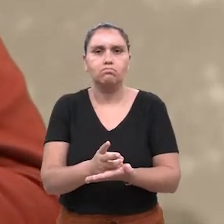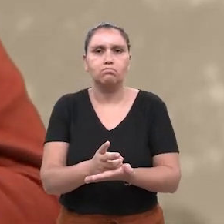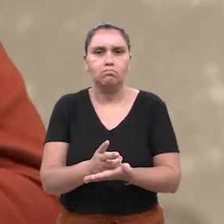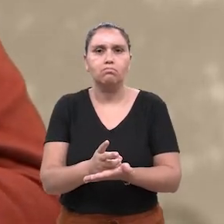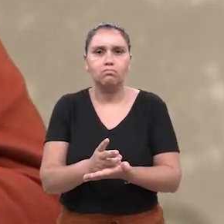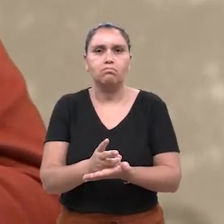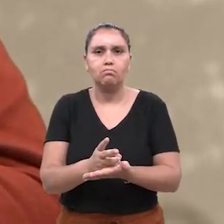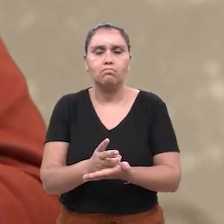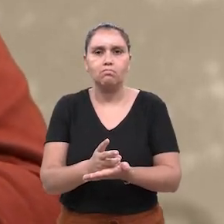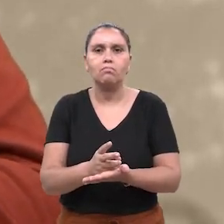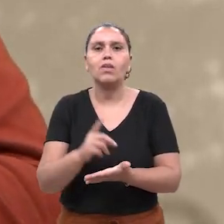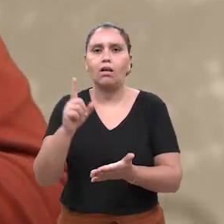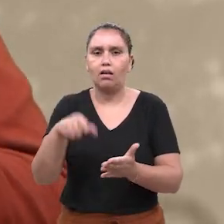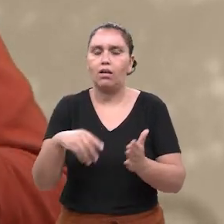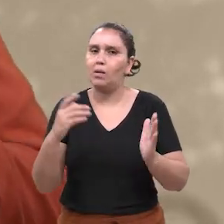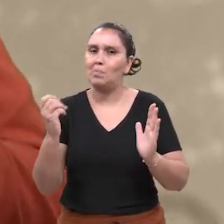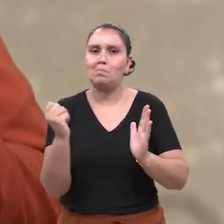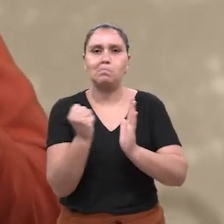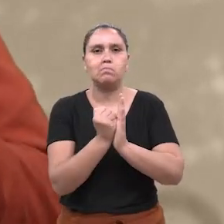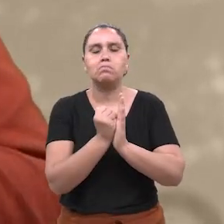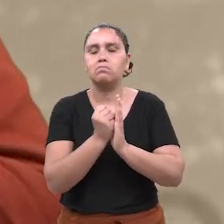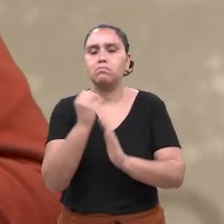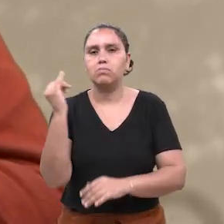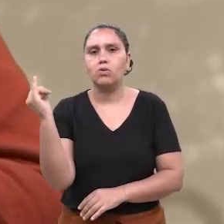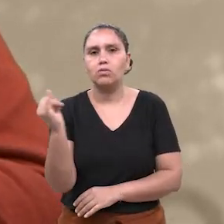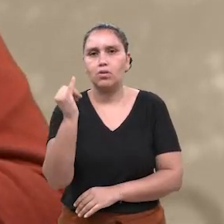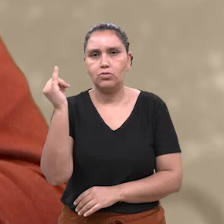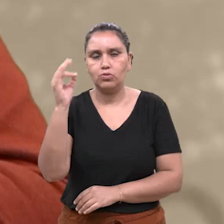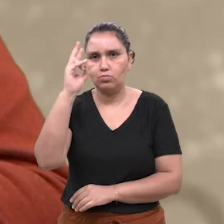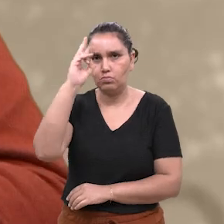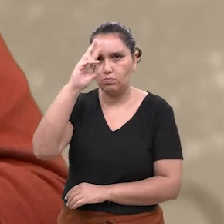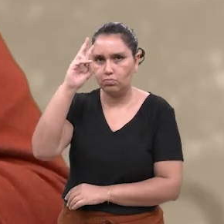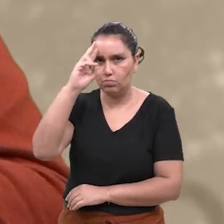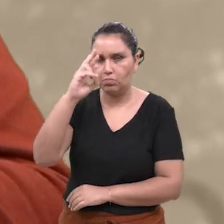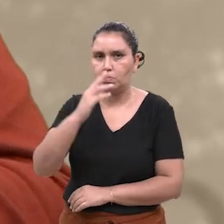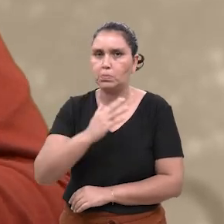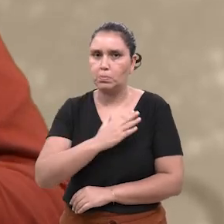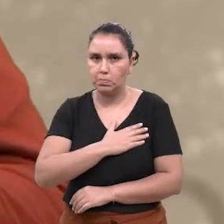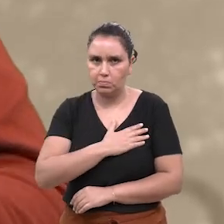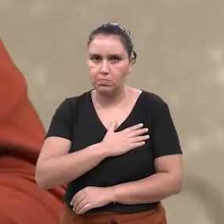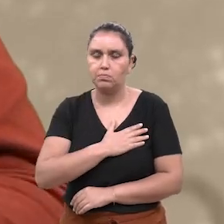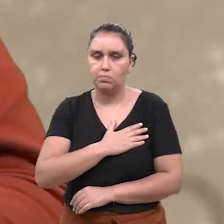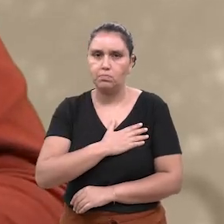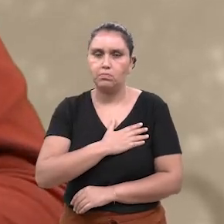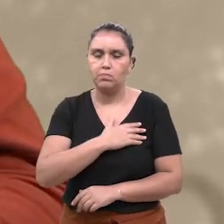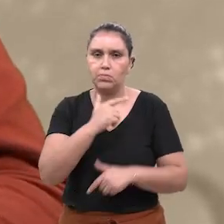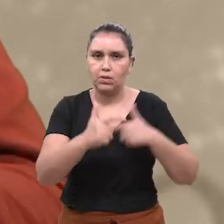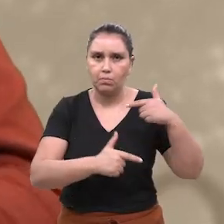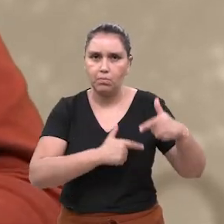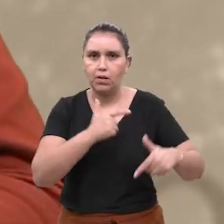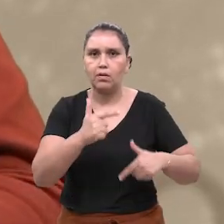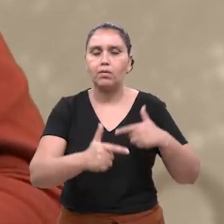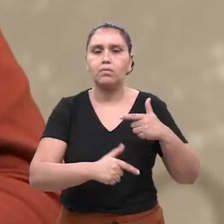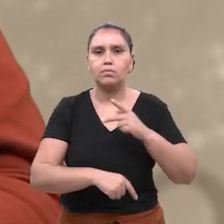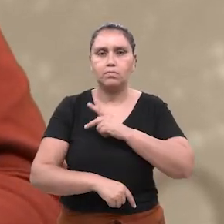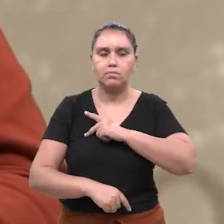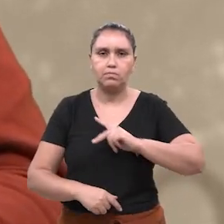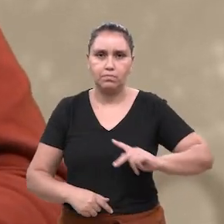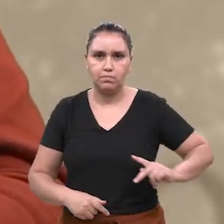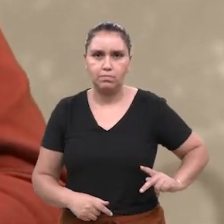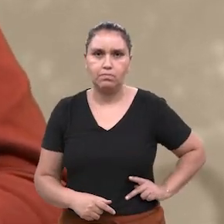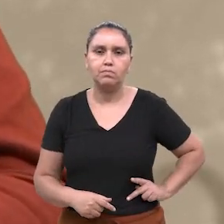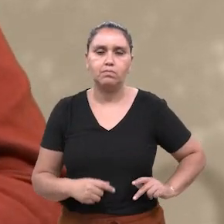tomar e a gente não se furtou disso. Então acho que esse é um dos fatos dos que deixou com que a minha gestão